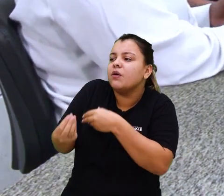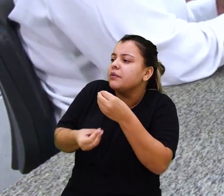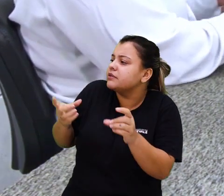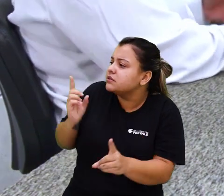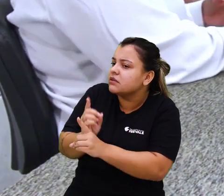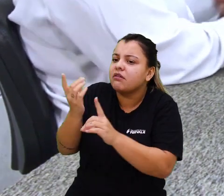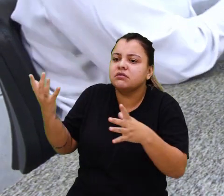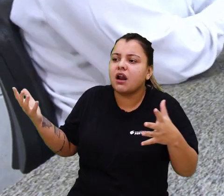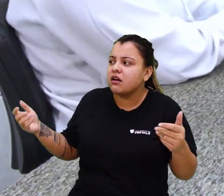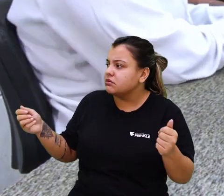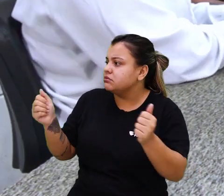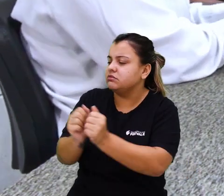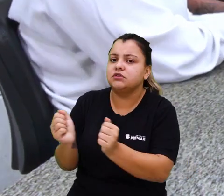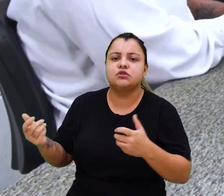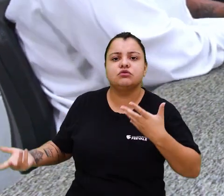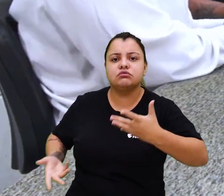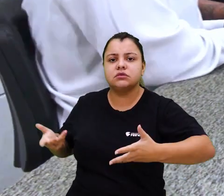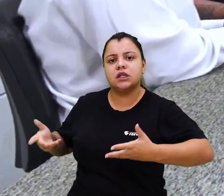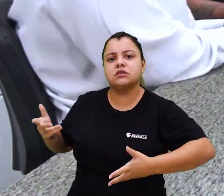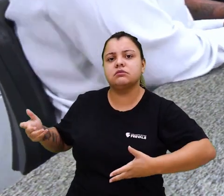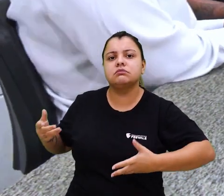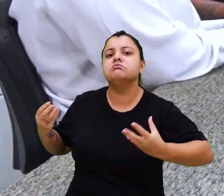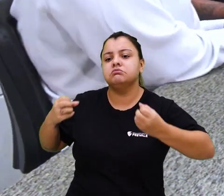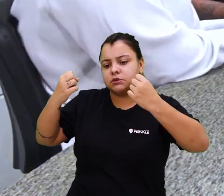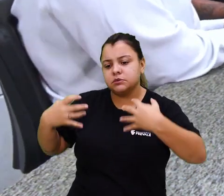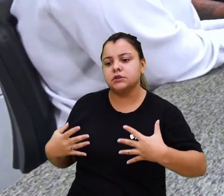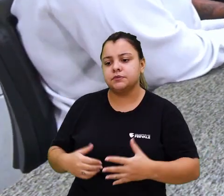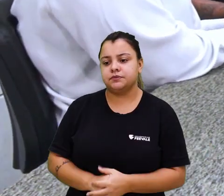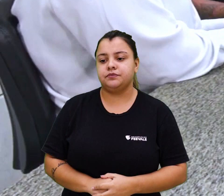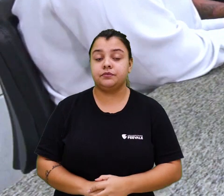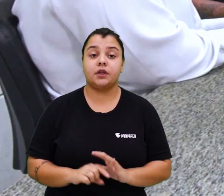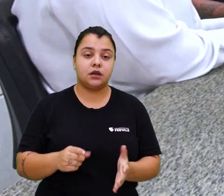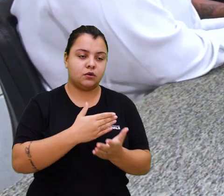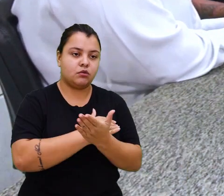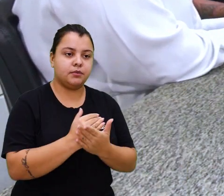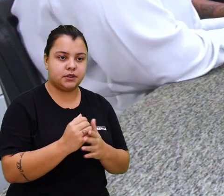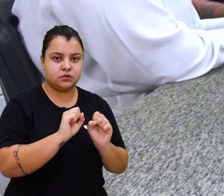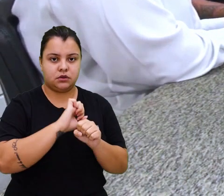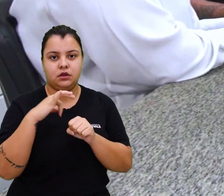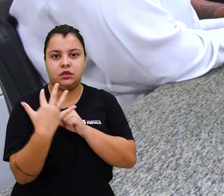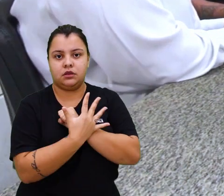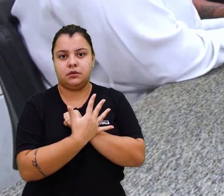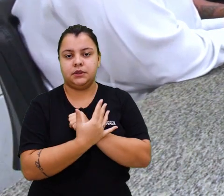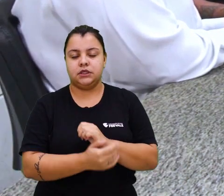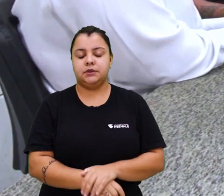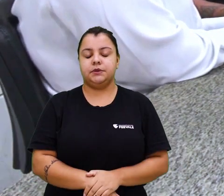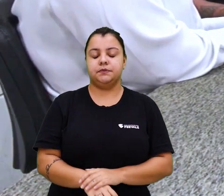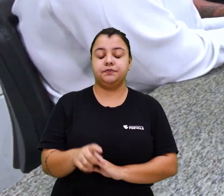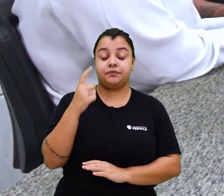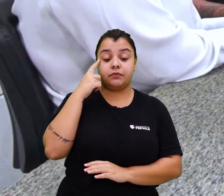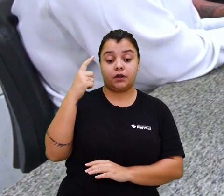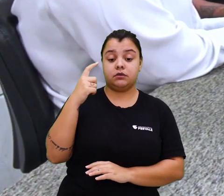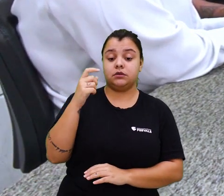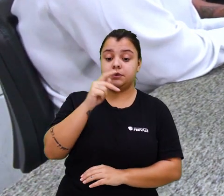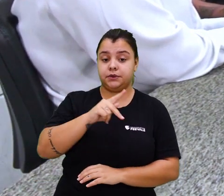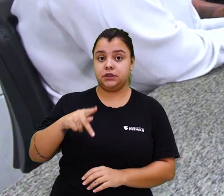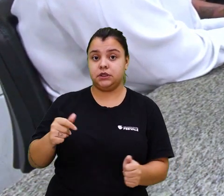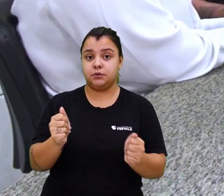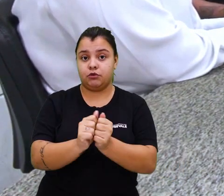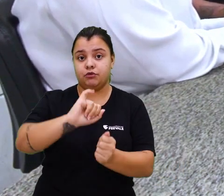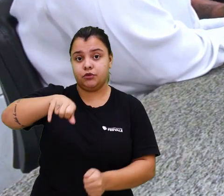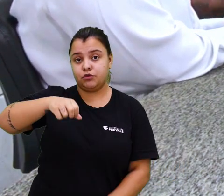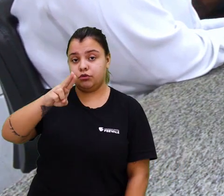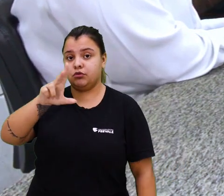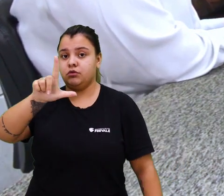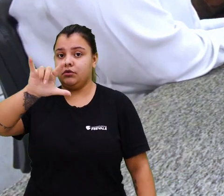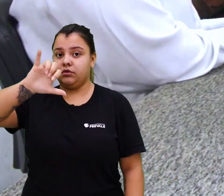encontraram se juntarem vamos fazer como é que foi começou na pandemia né foi uma ideia assim da prof e da Júlia